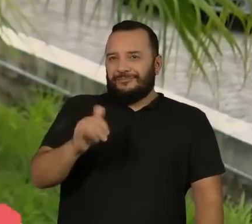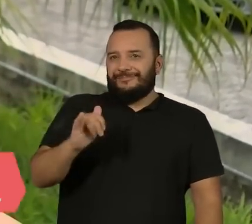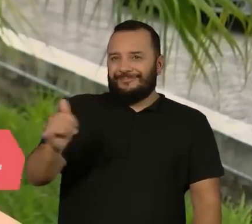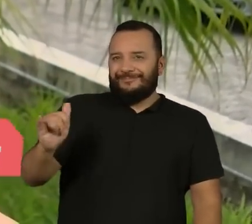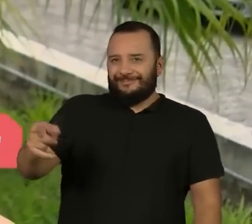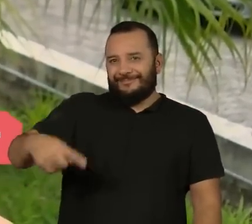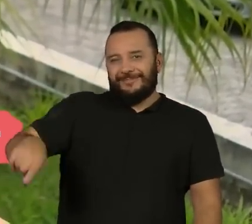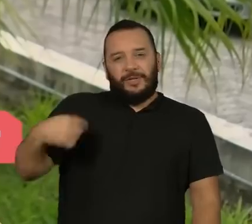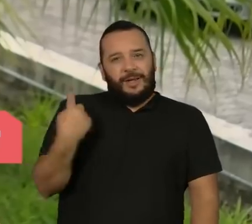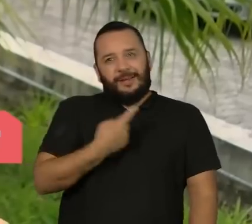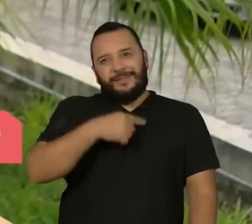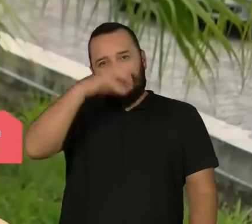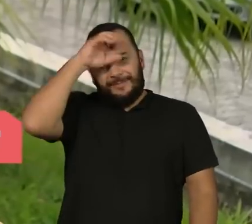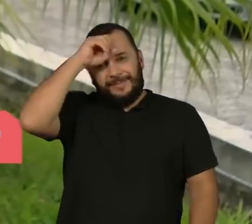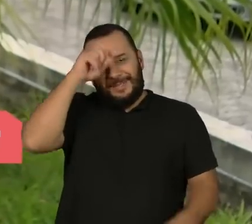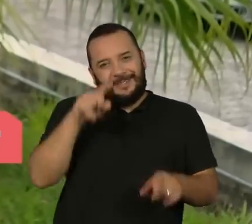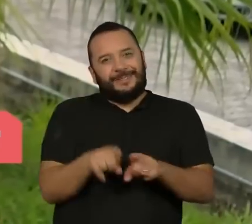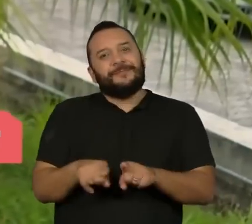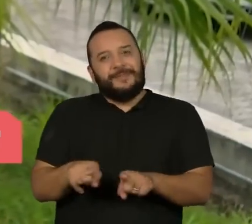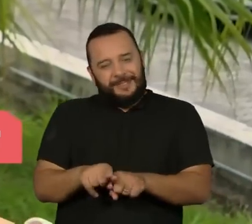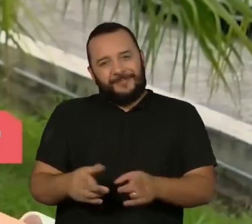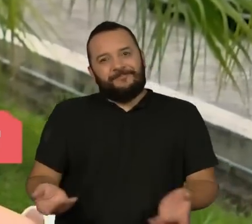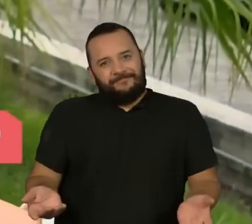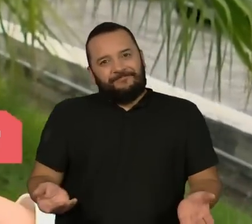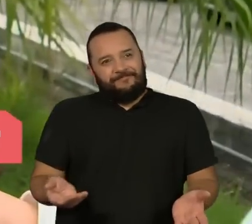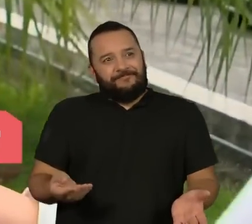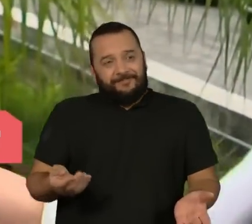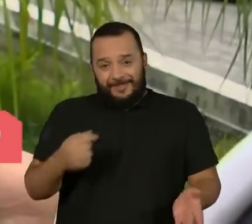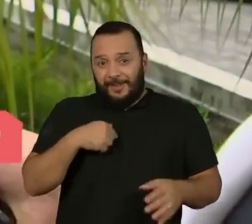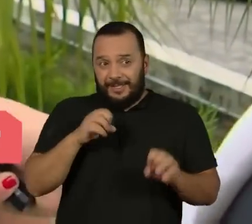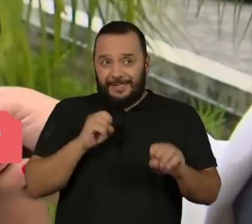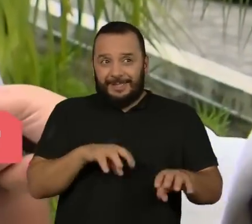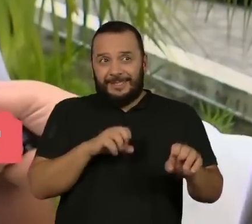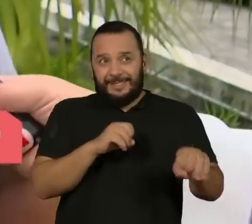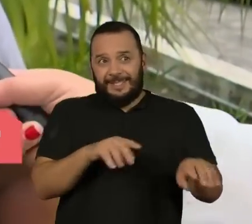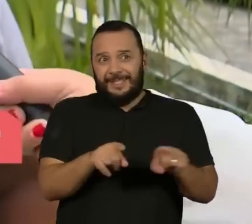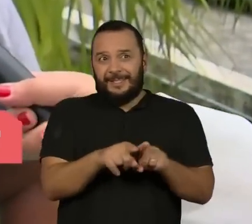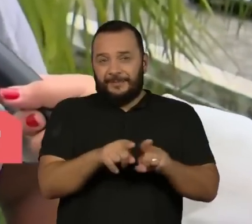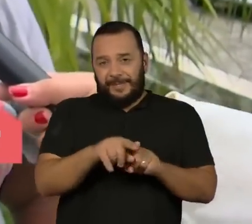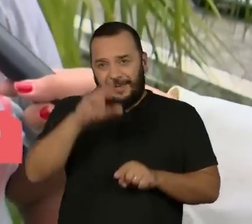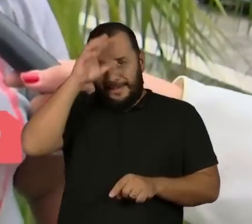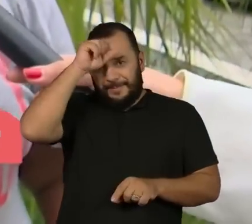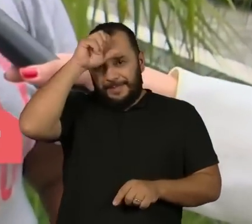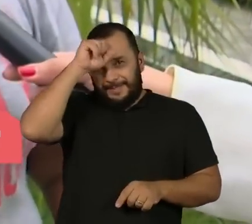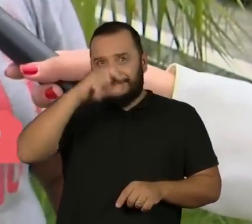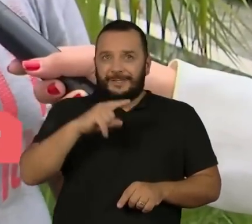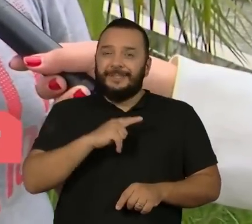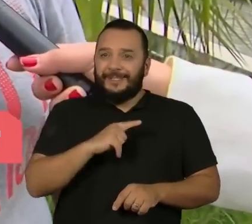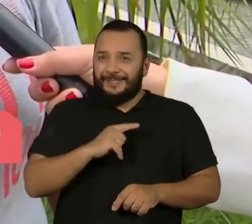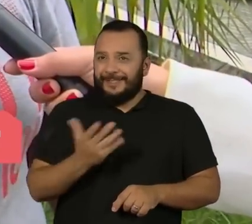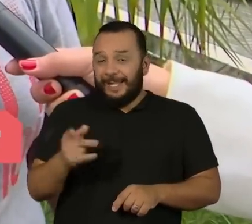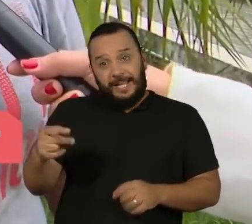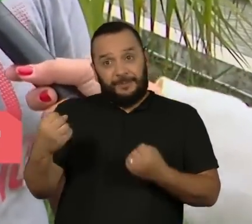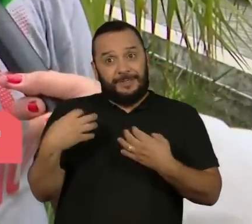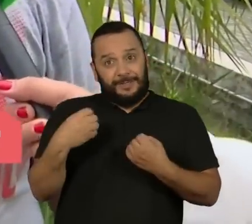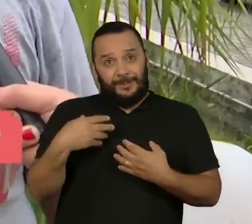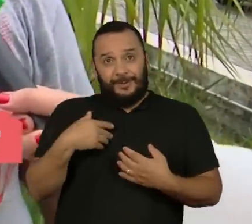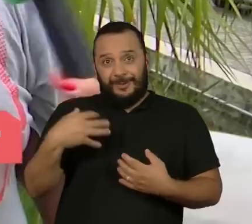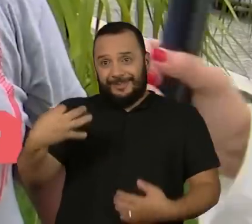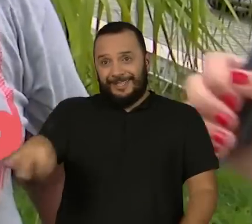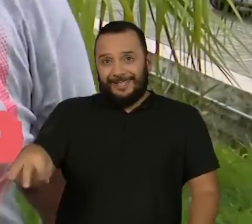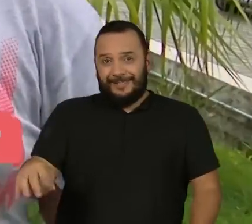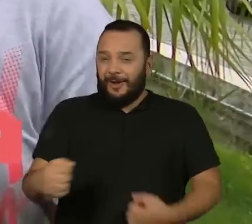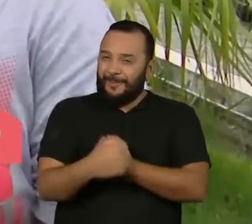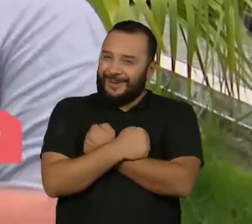também aprende muito com eles. Não só a gente ensina, é recíproco. O Breno me ensinou. Tá certo, dá um